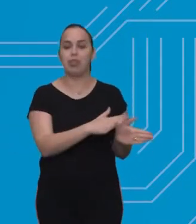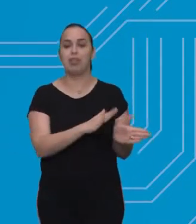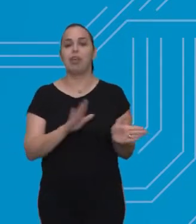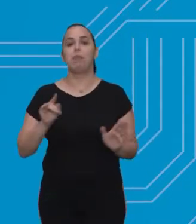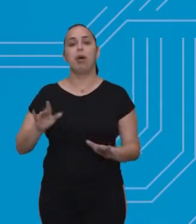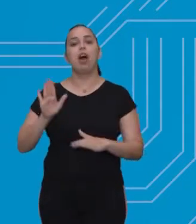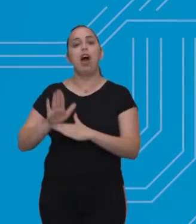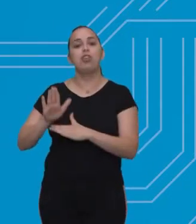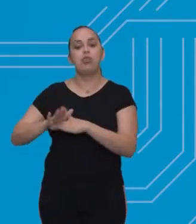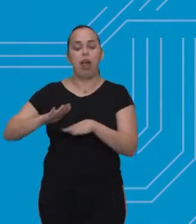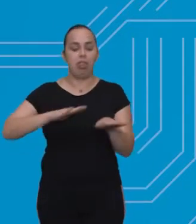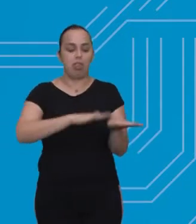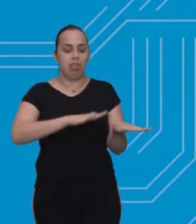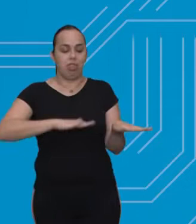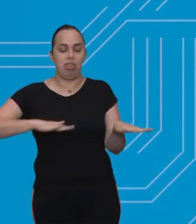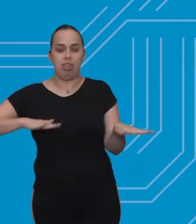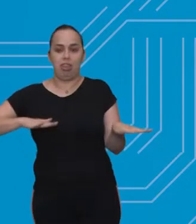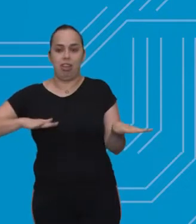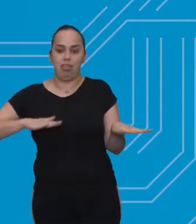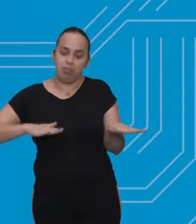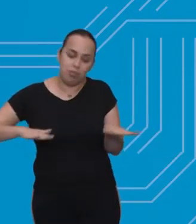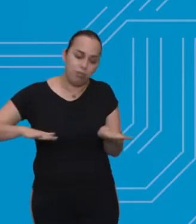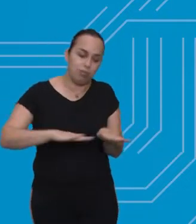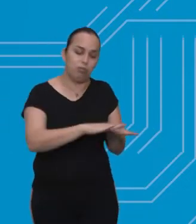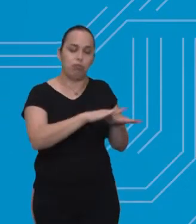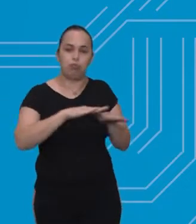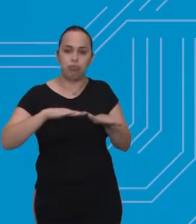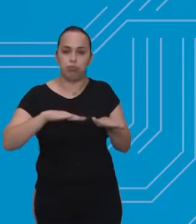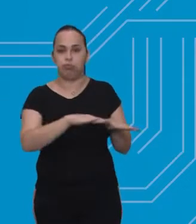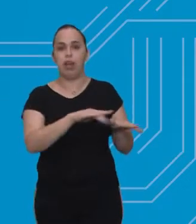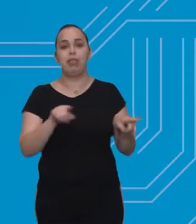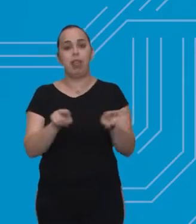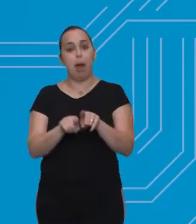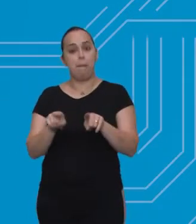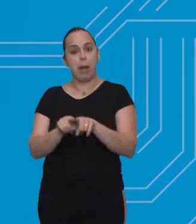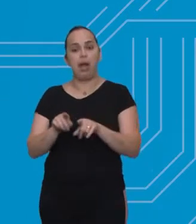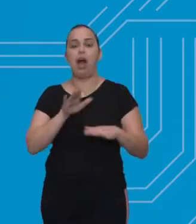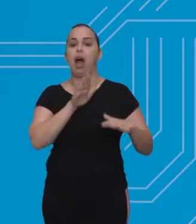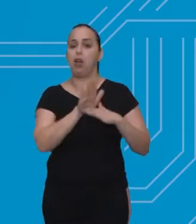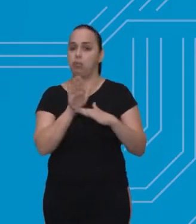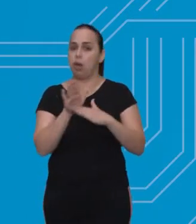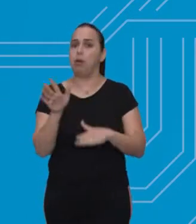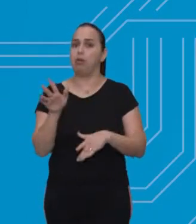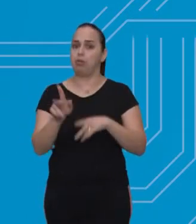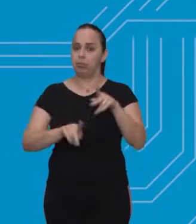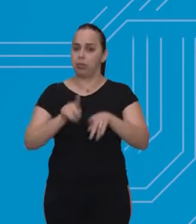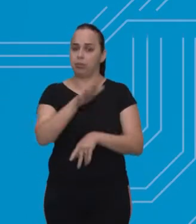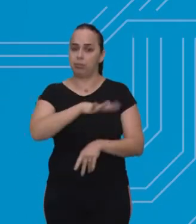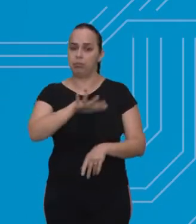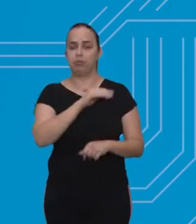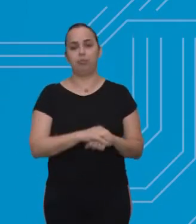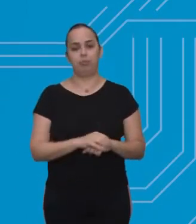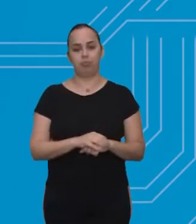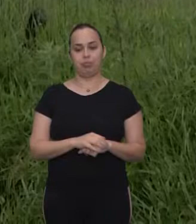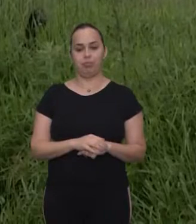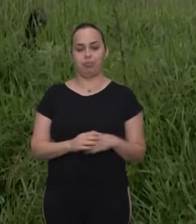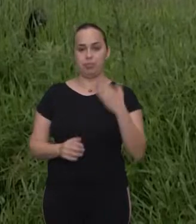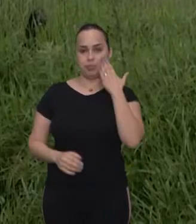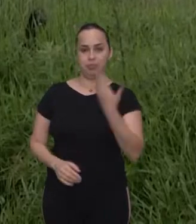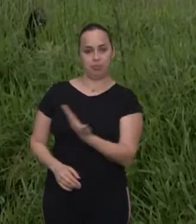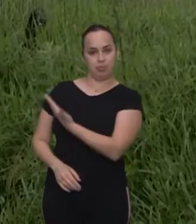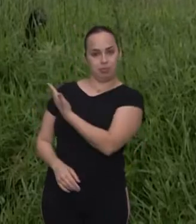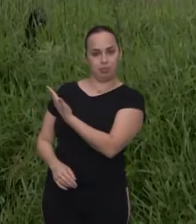este novo acesso viário deve desafogar o trânsito entre as regiões centro e norte e beneficiar muitos moradores